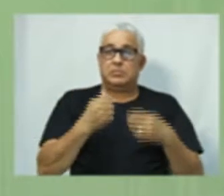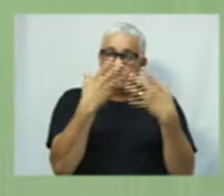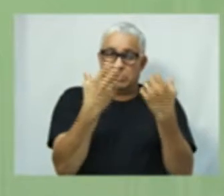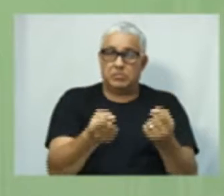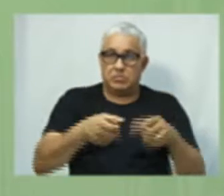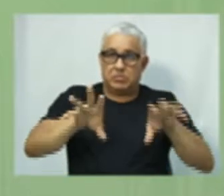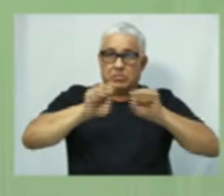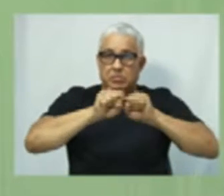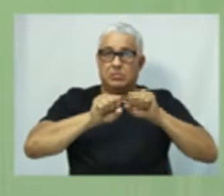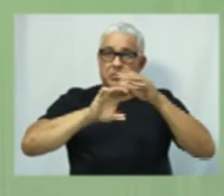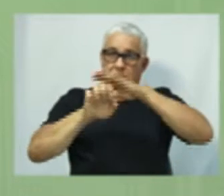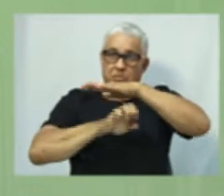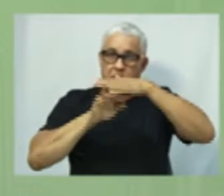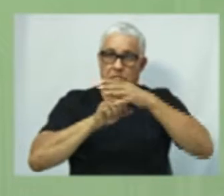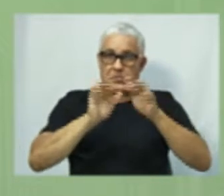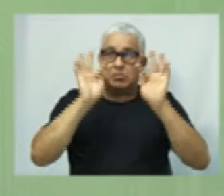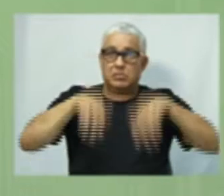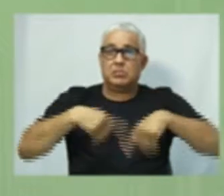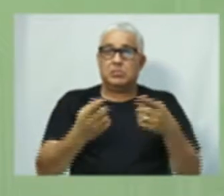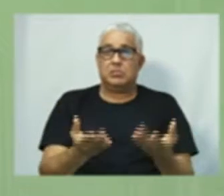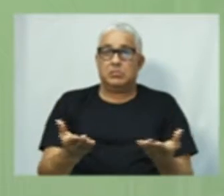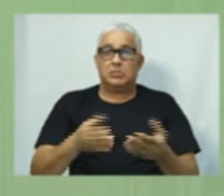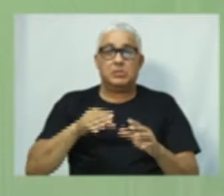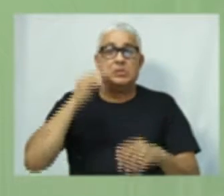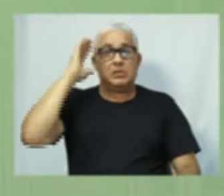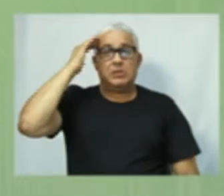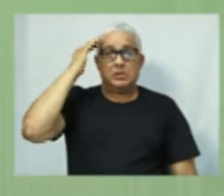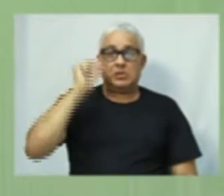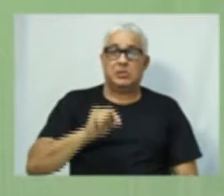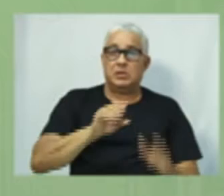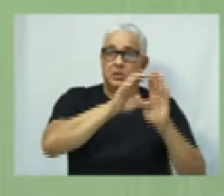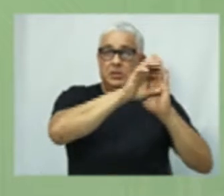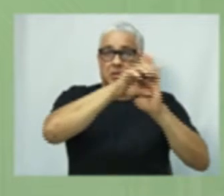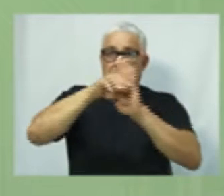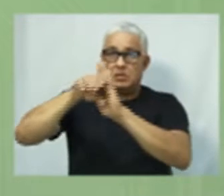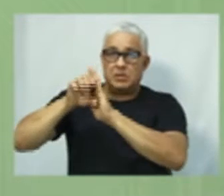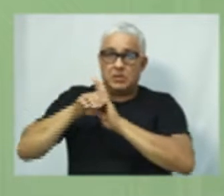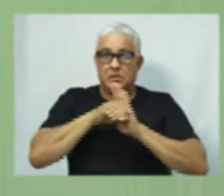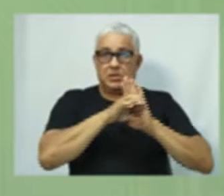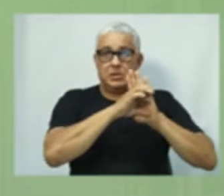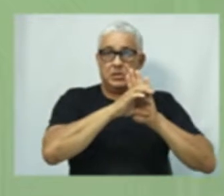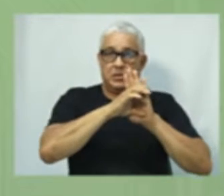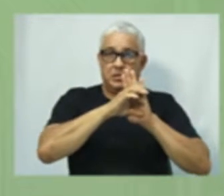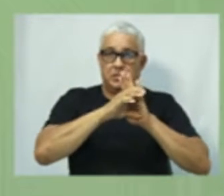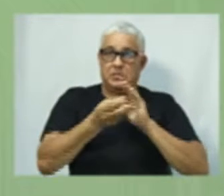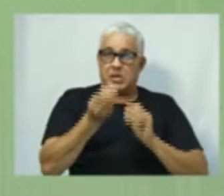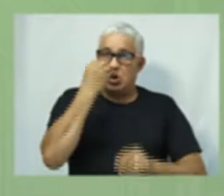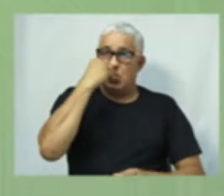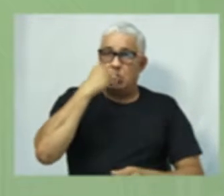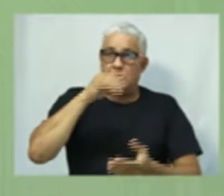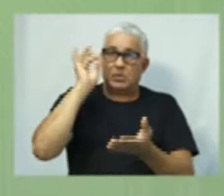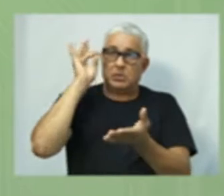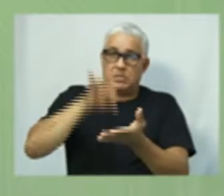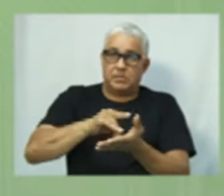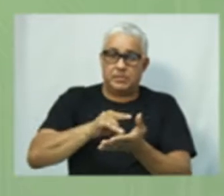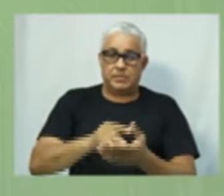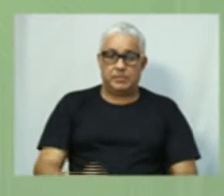E para finalizarmos, compreender os conceitos do lucro real, ok?